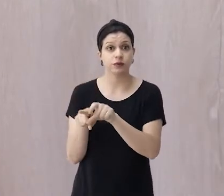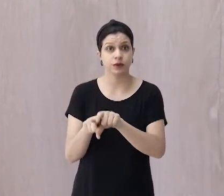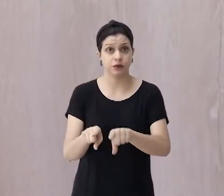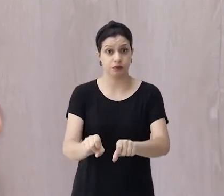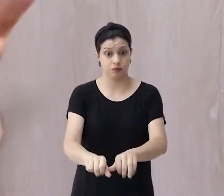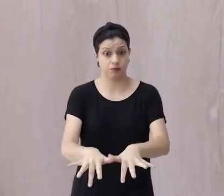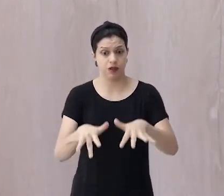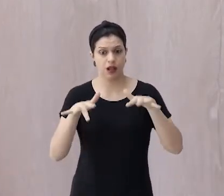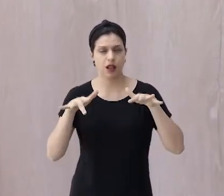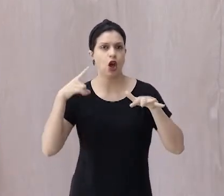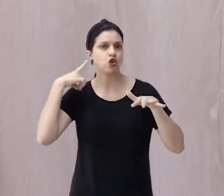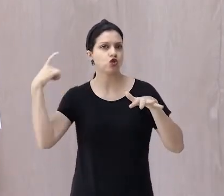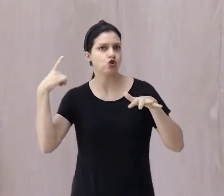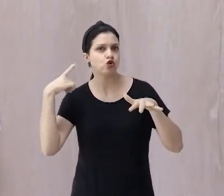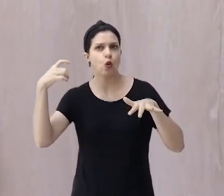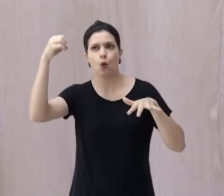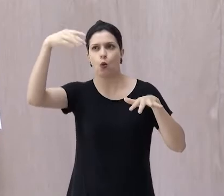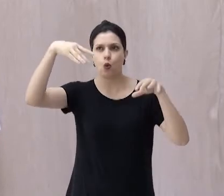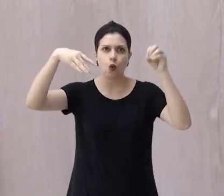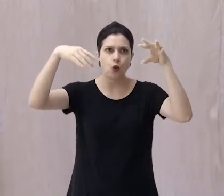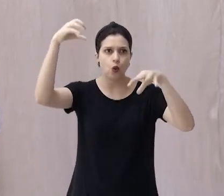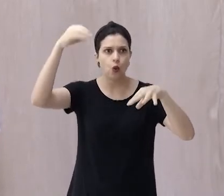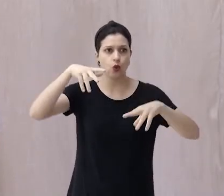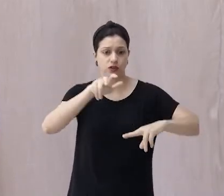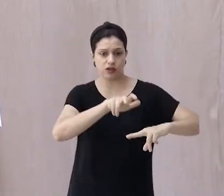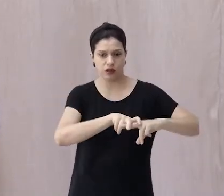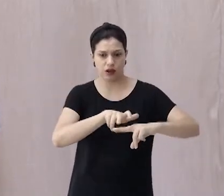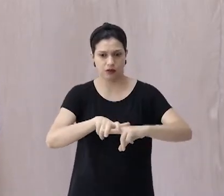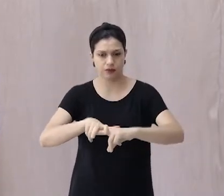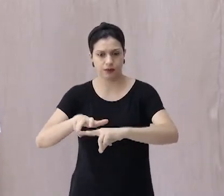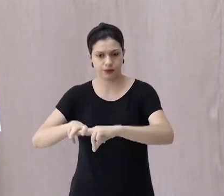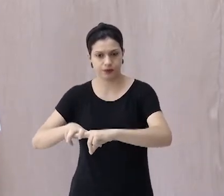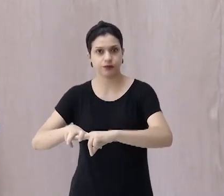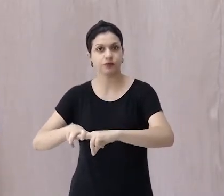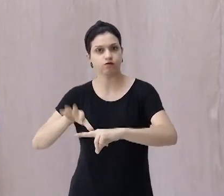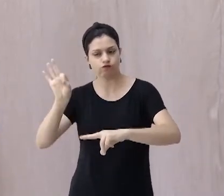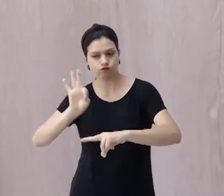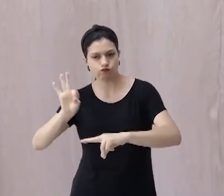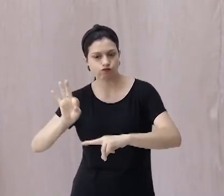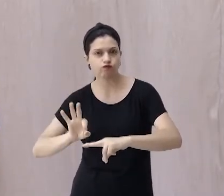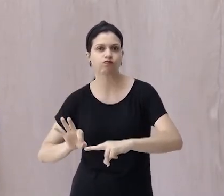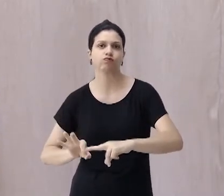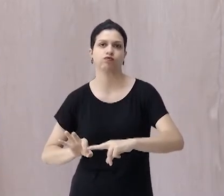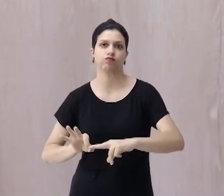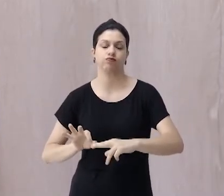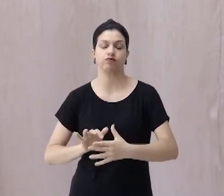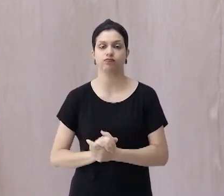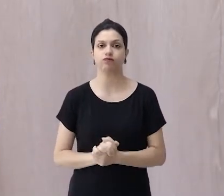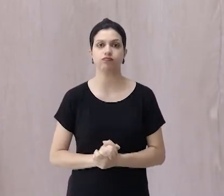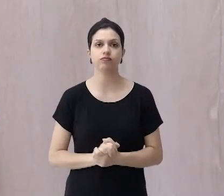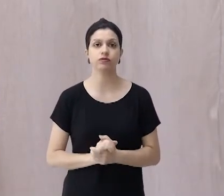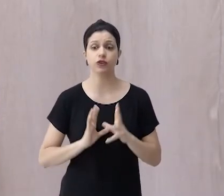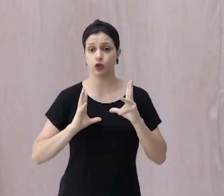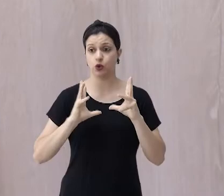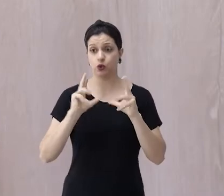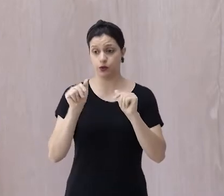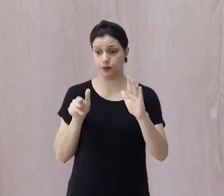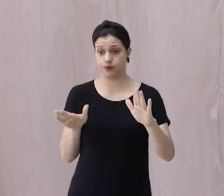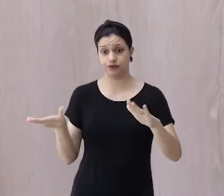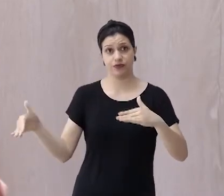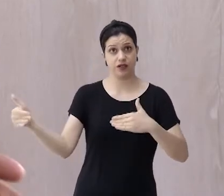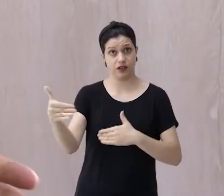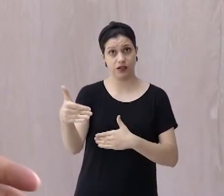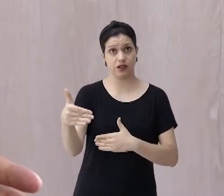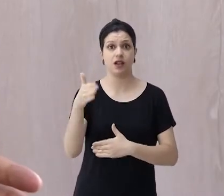reforma do plenário, de som, de iluminação, as cadeiras foram todas recuperadas. Fizemos em todos